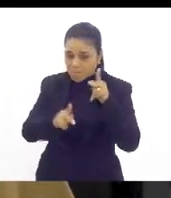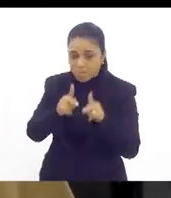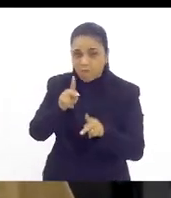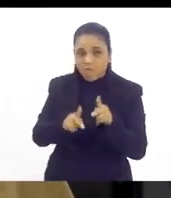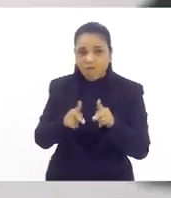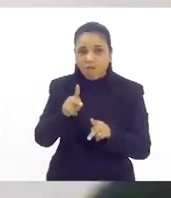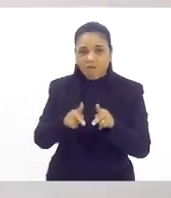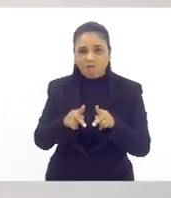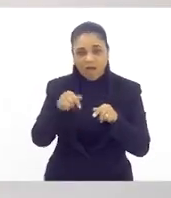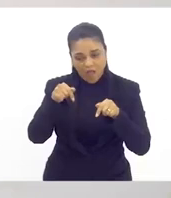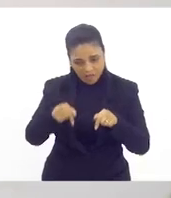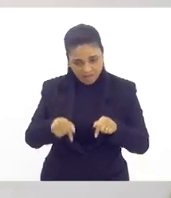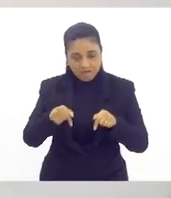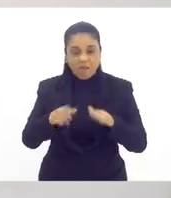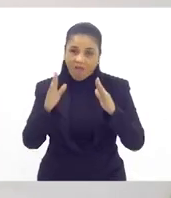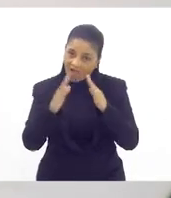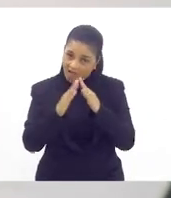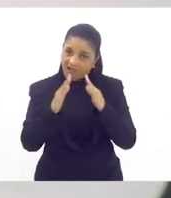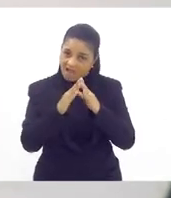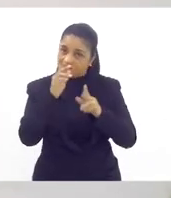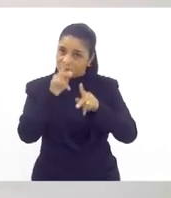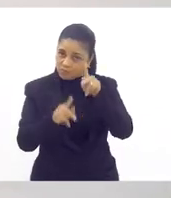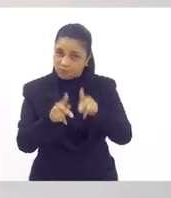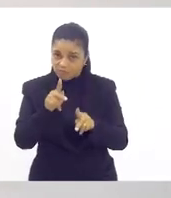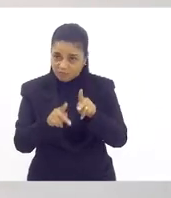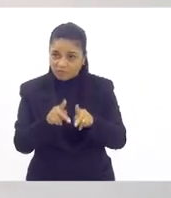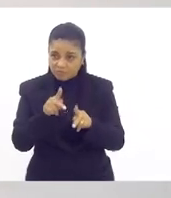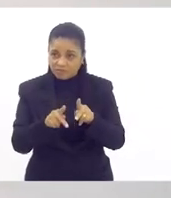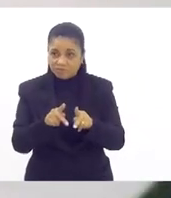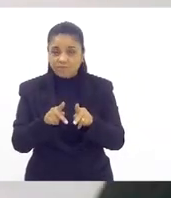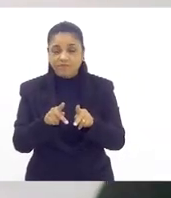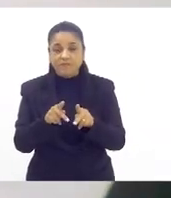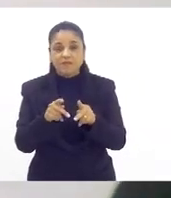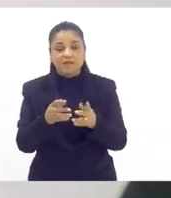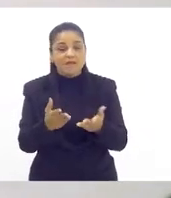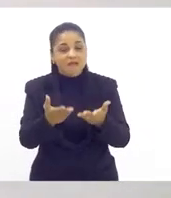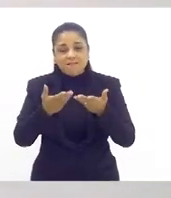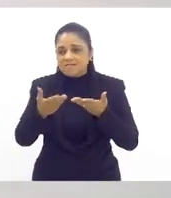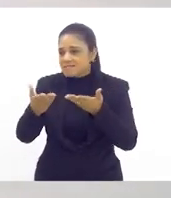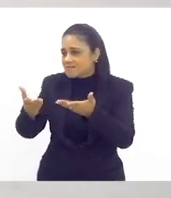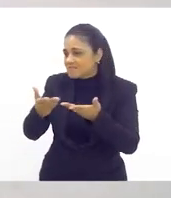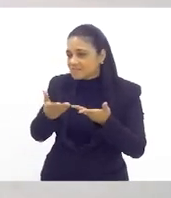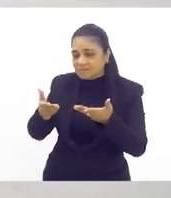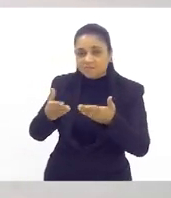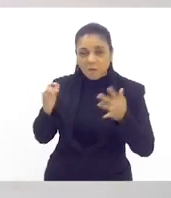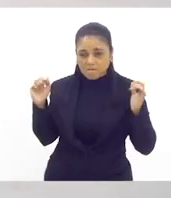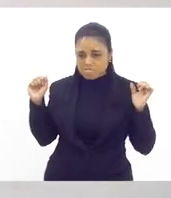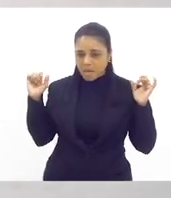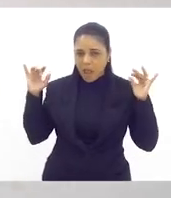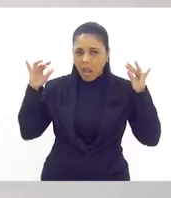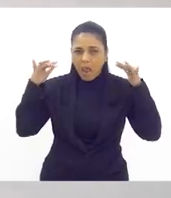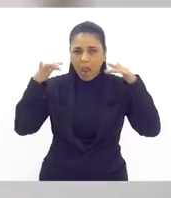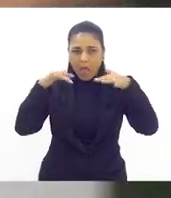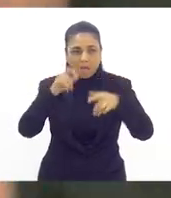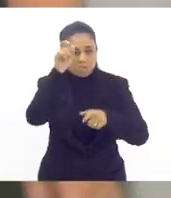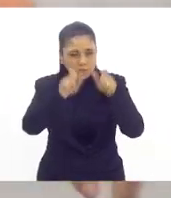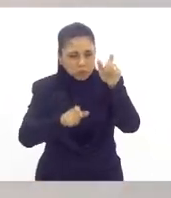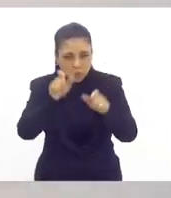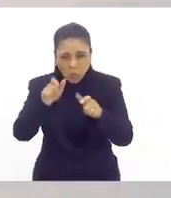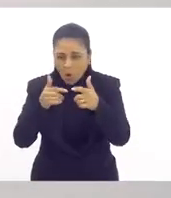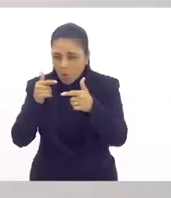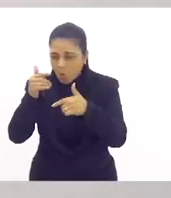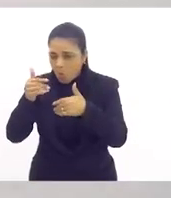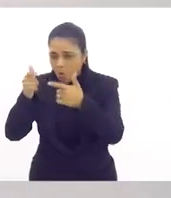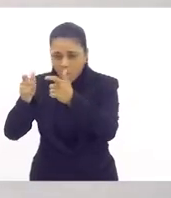isso aqui é a casa do Povo recebe tanta gente gente de tudo quanto é lugar